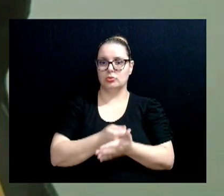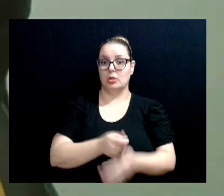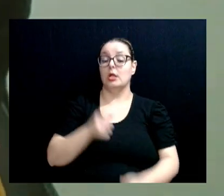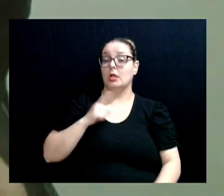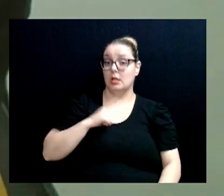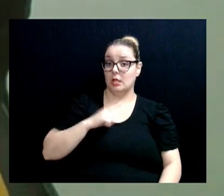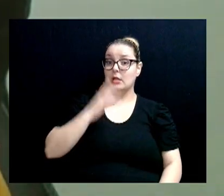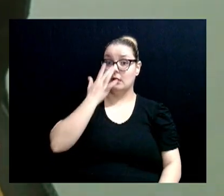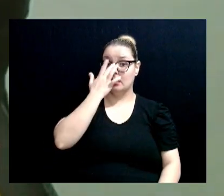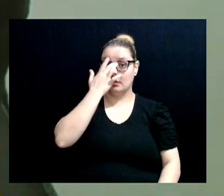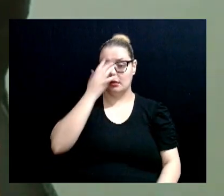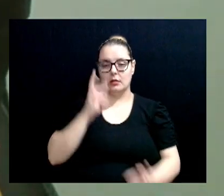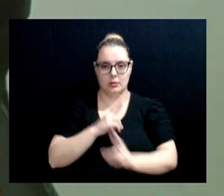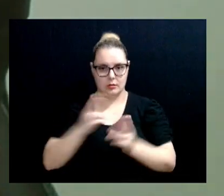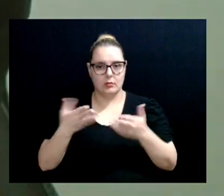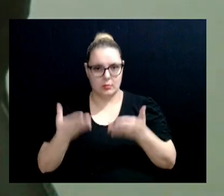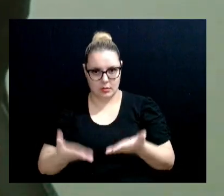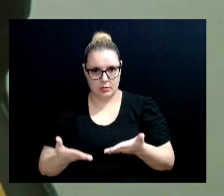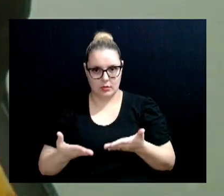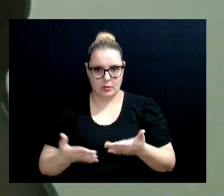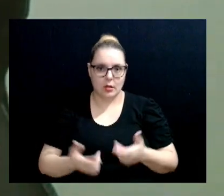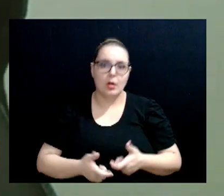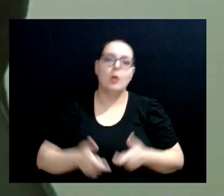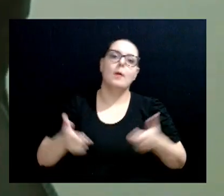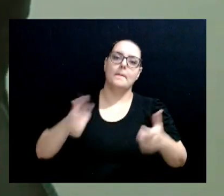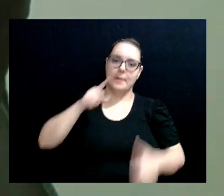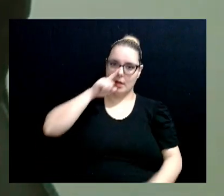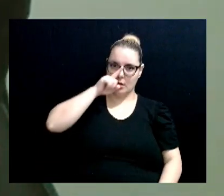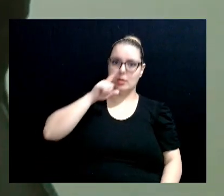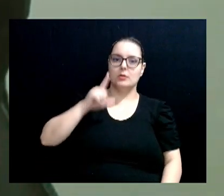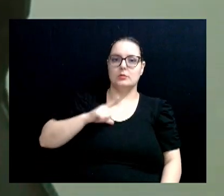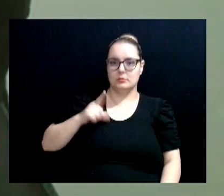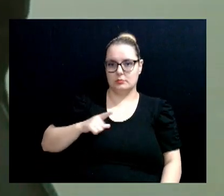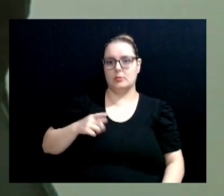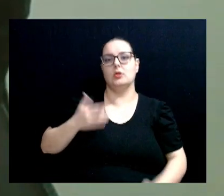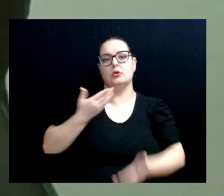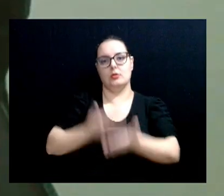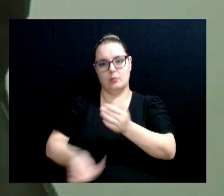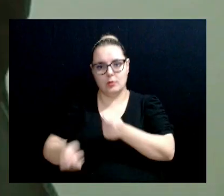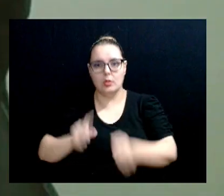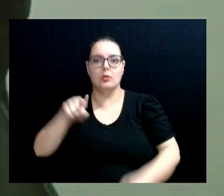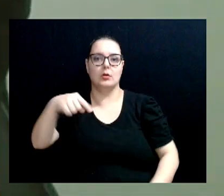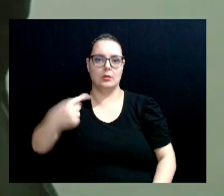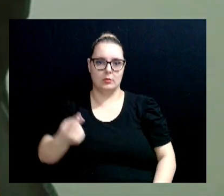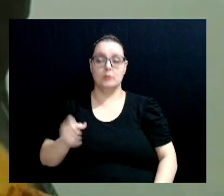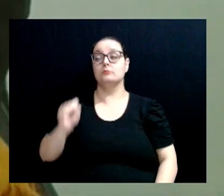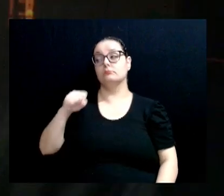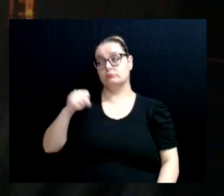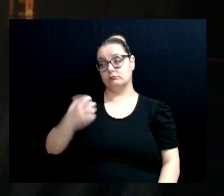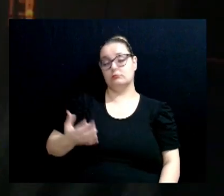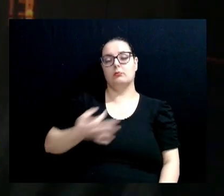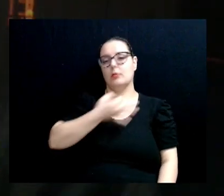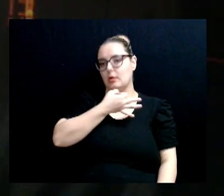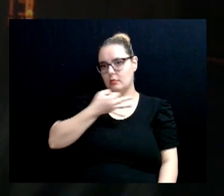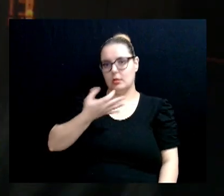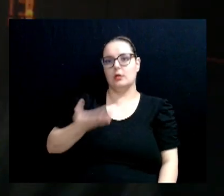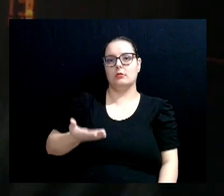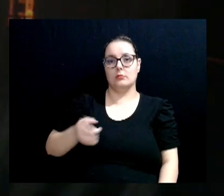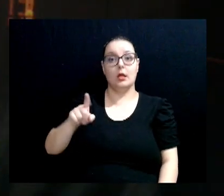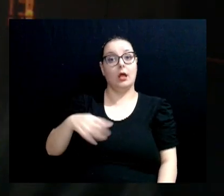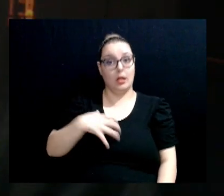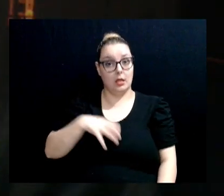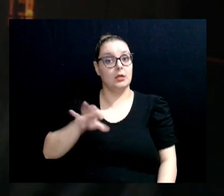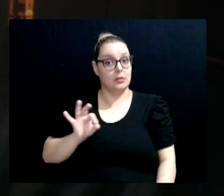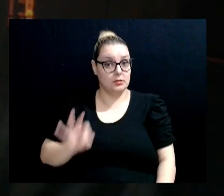relação a isso, maior o risco que a gente tem de perder o controle depois. Perfeito, é isso mesmo, né? Porque a